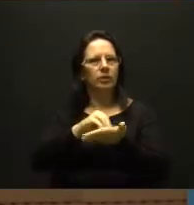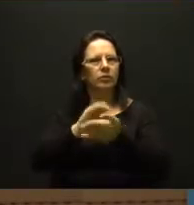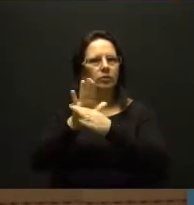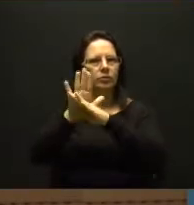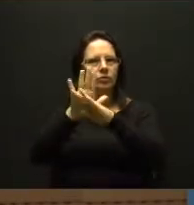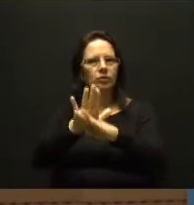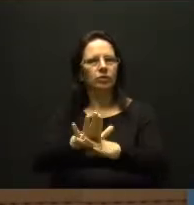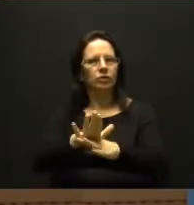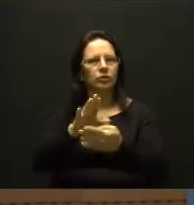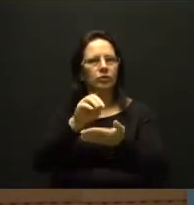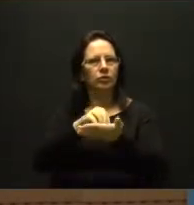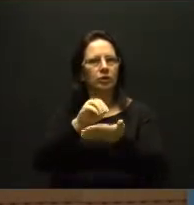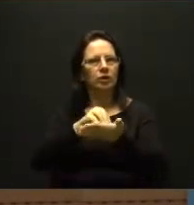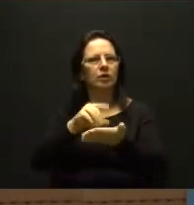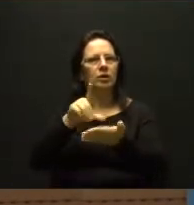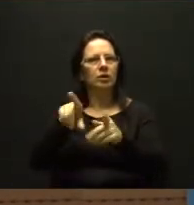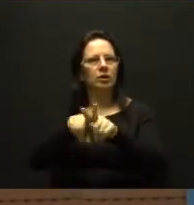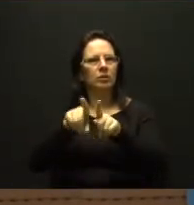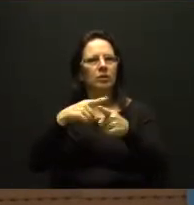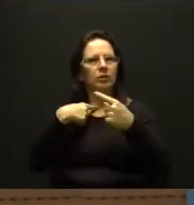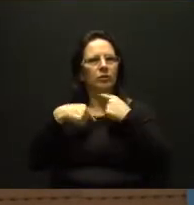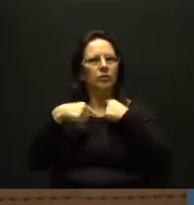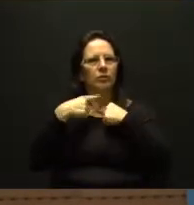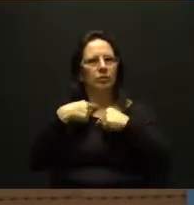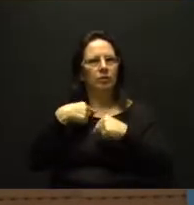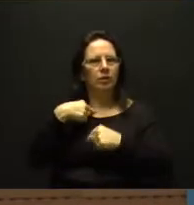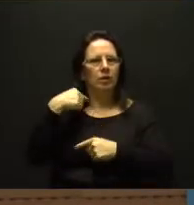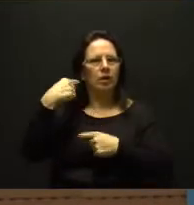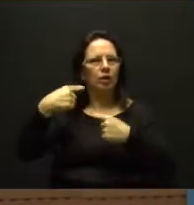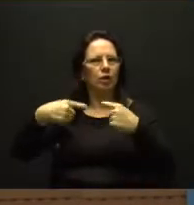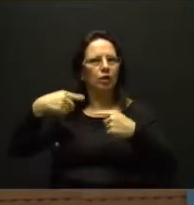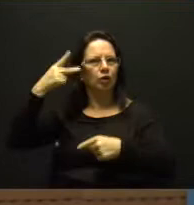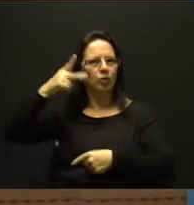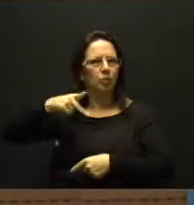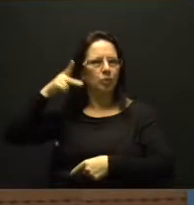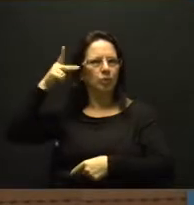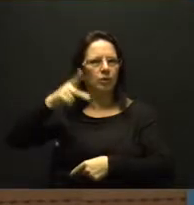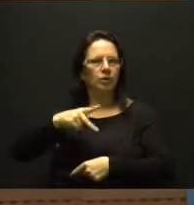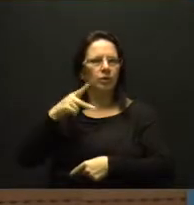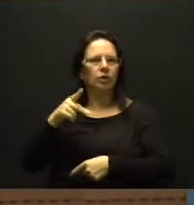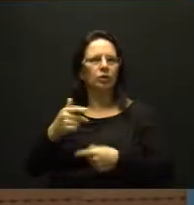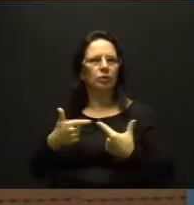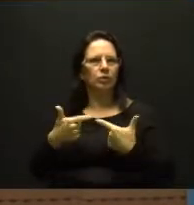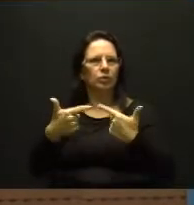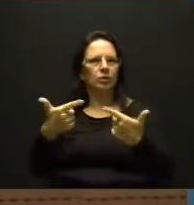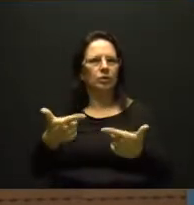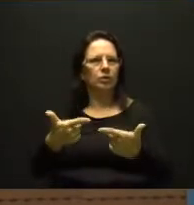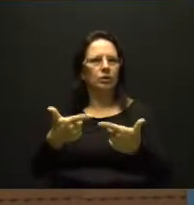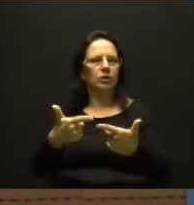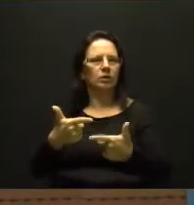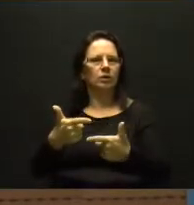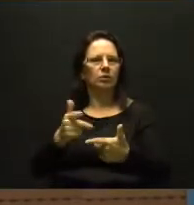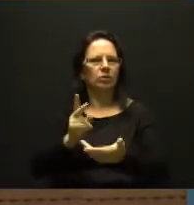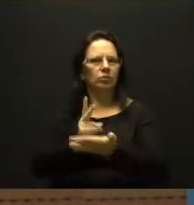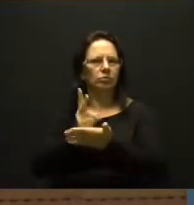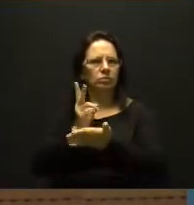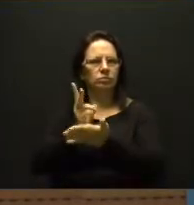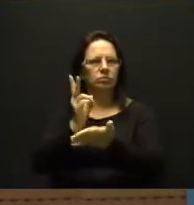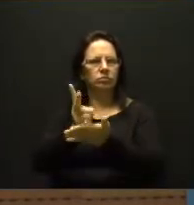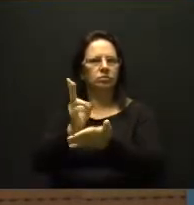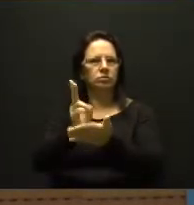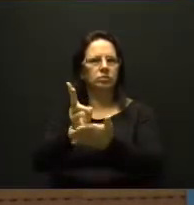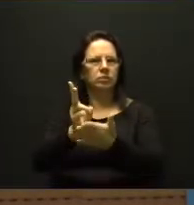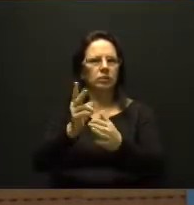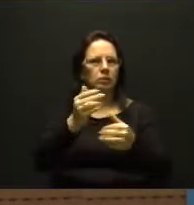também a falta de vontade política quantas vezes nós lutamos aqui não só agora empossado de